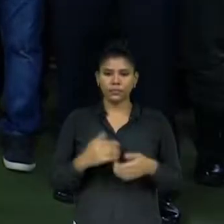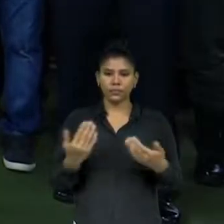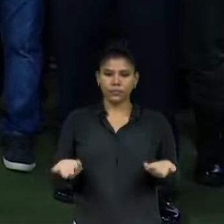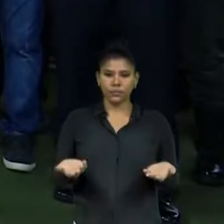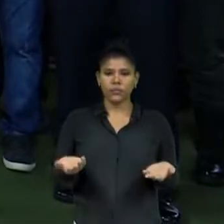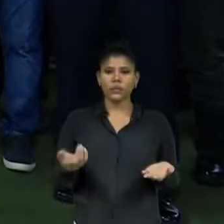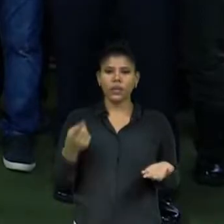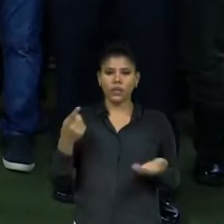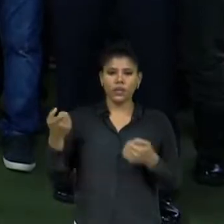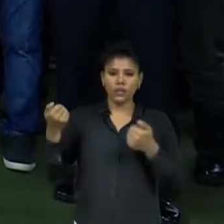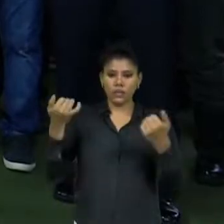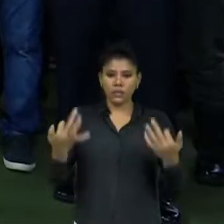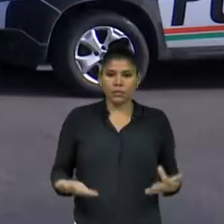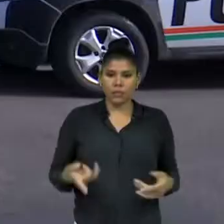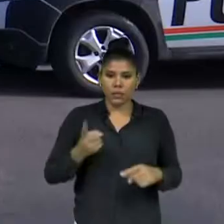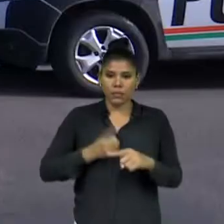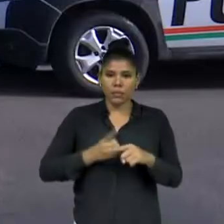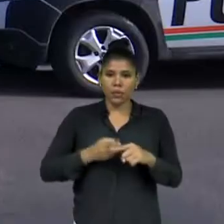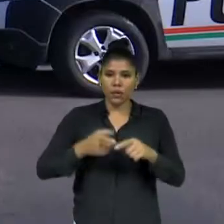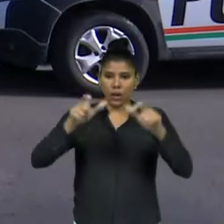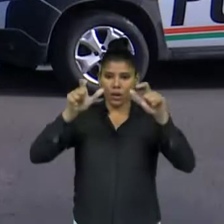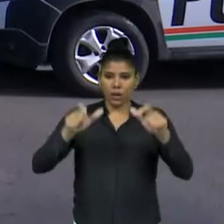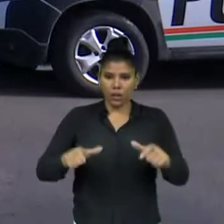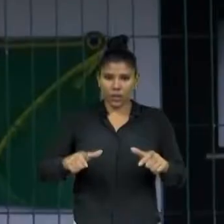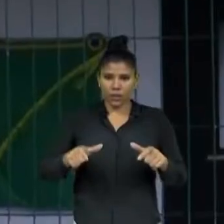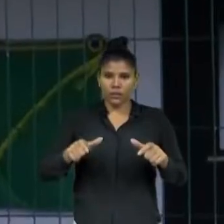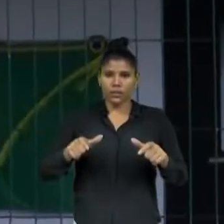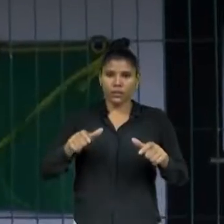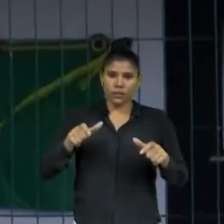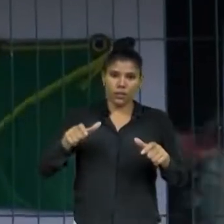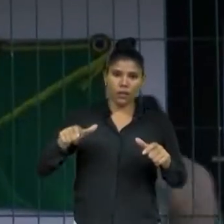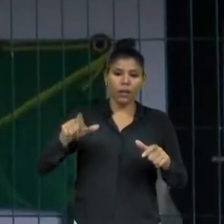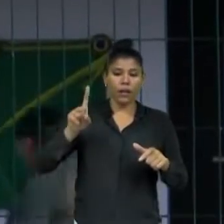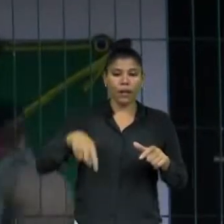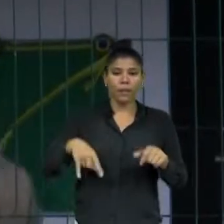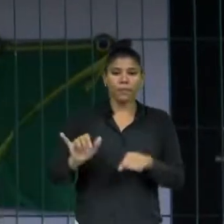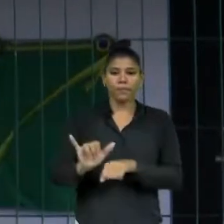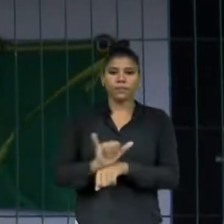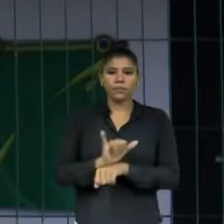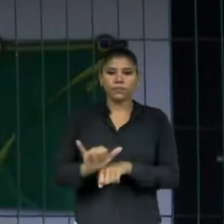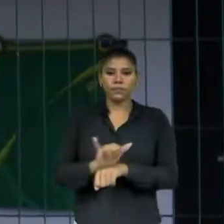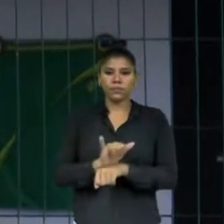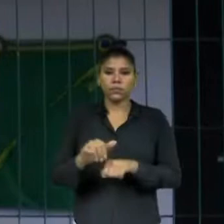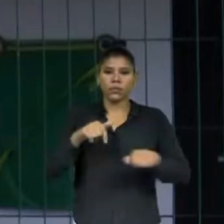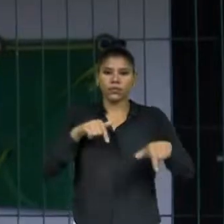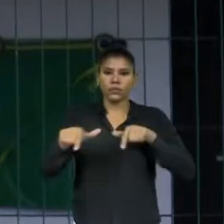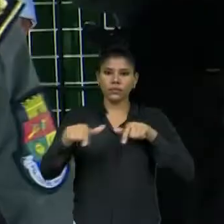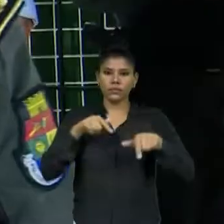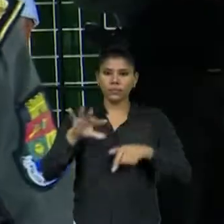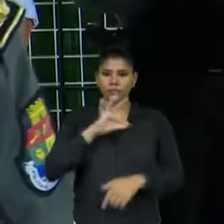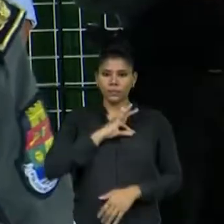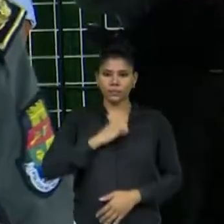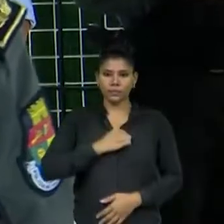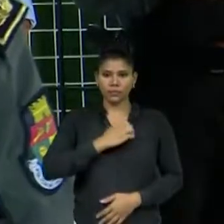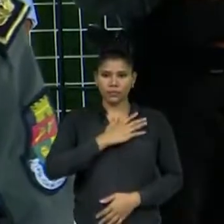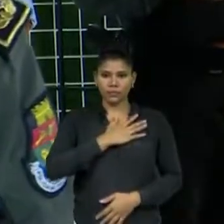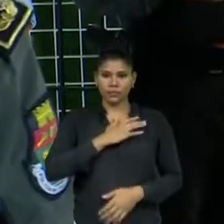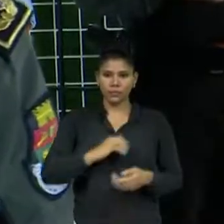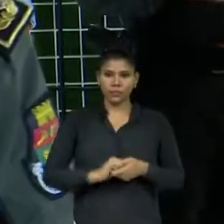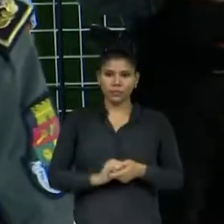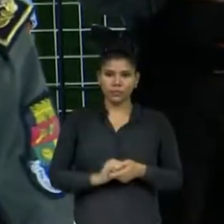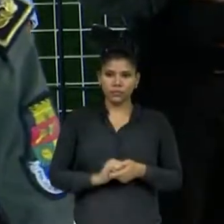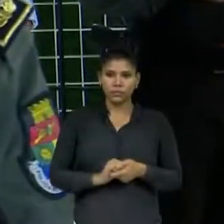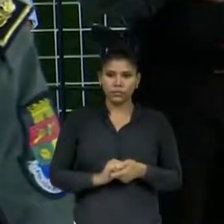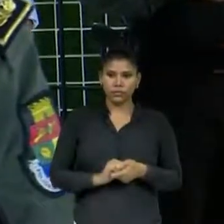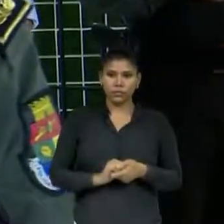explica por que a localização do novo batalhão é estratégica para os trabalhos dos policiais militares. Esse